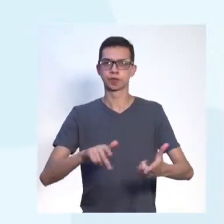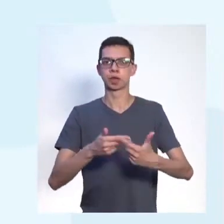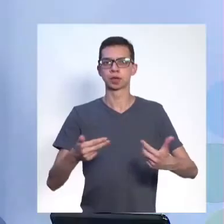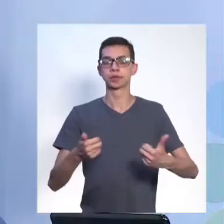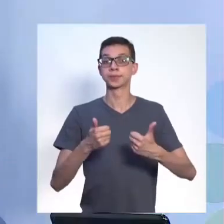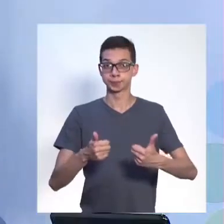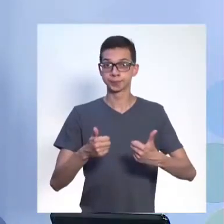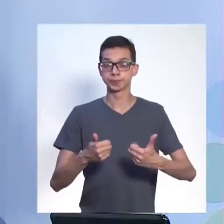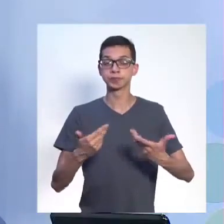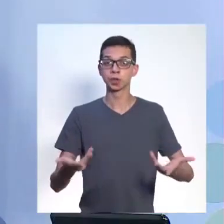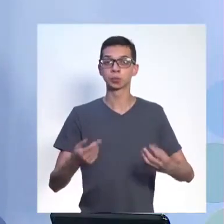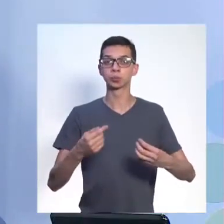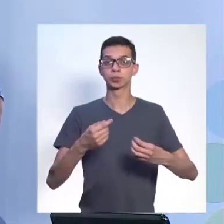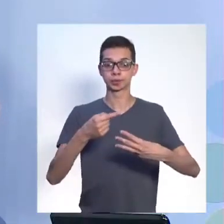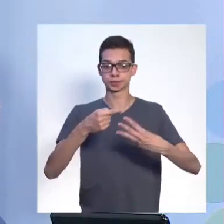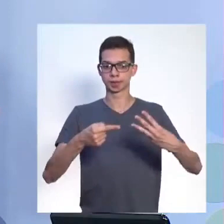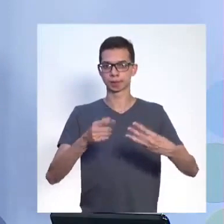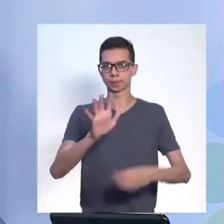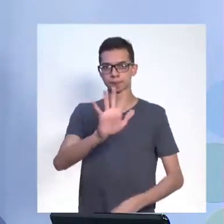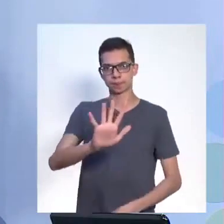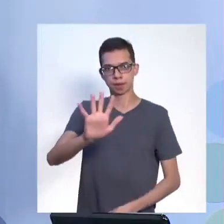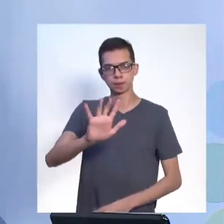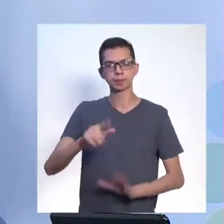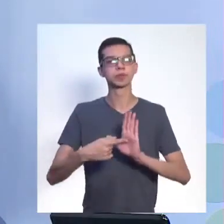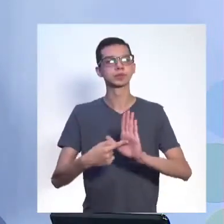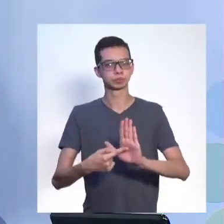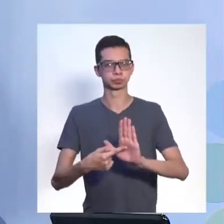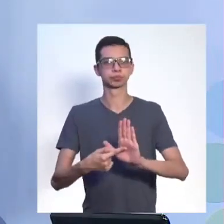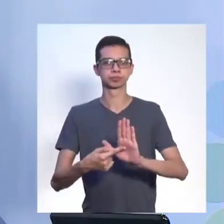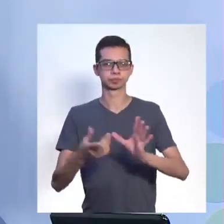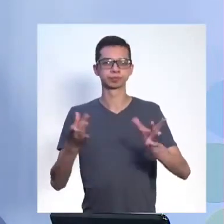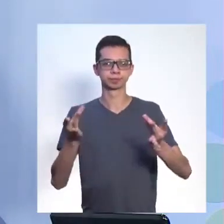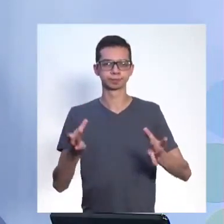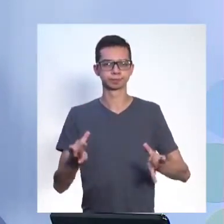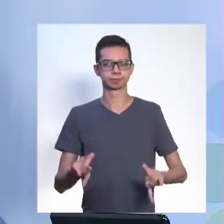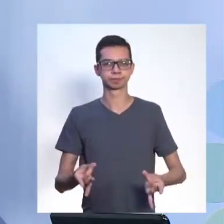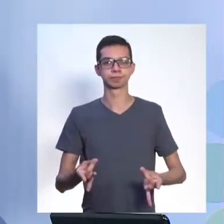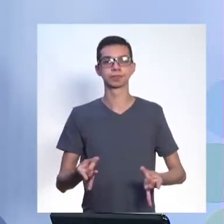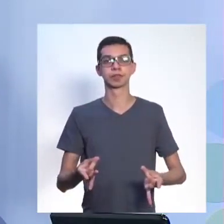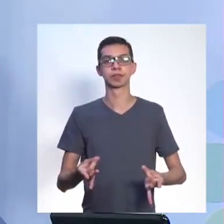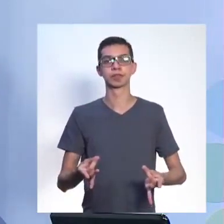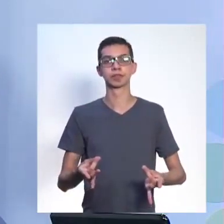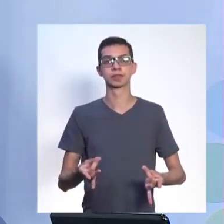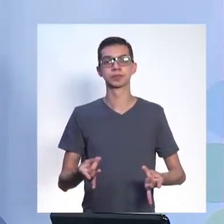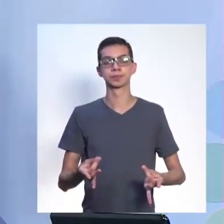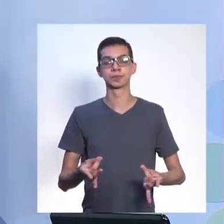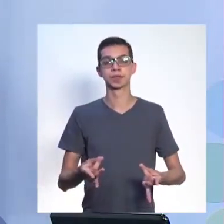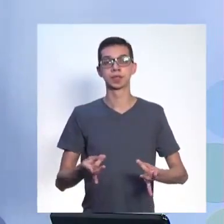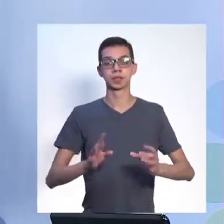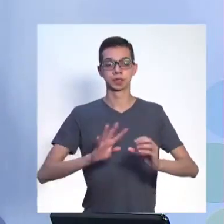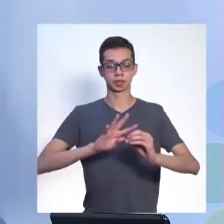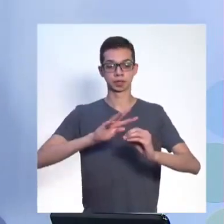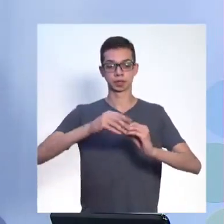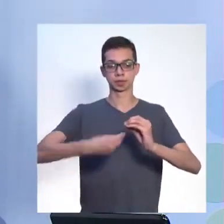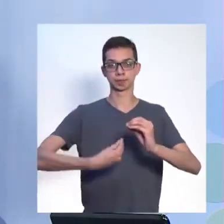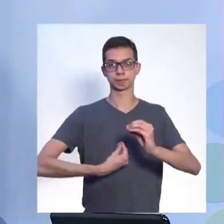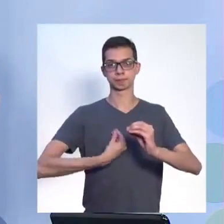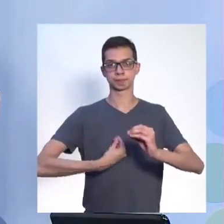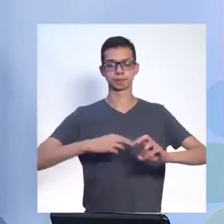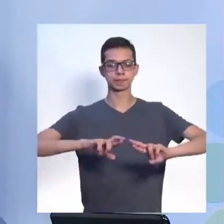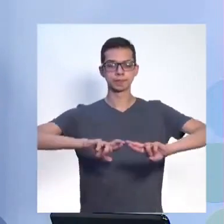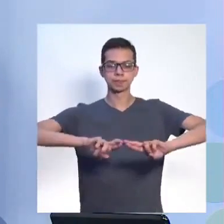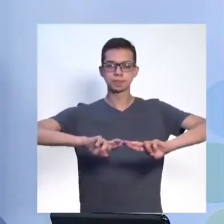bem, pessoal? Então, esses três mapas aí relatam, né, essa questão aí do processo de biodiversidade, do processo